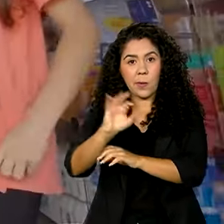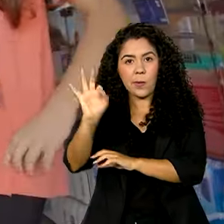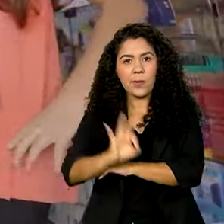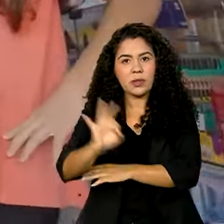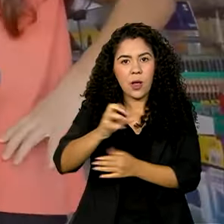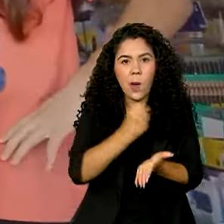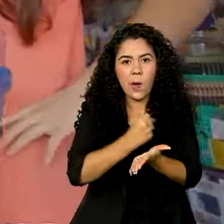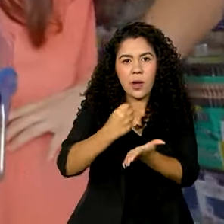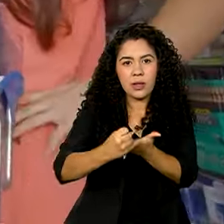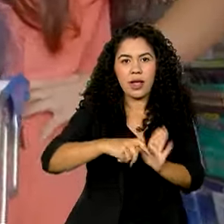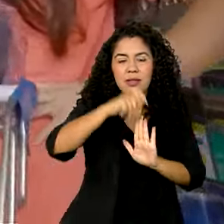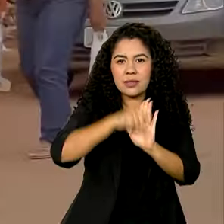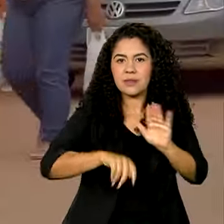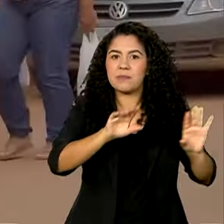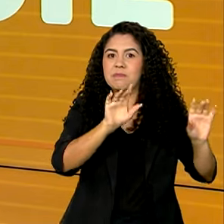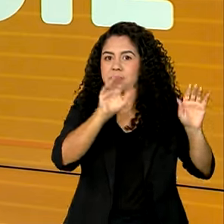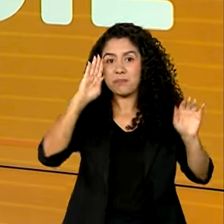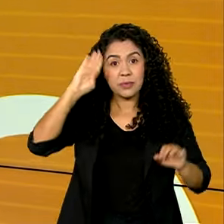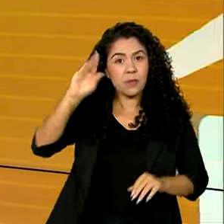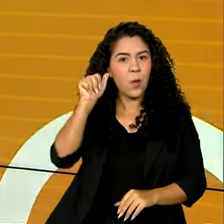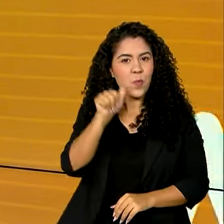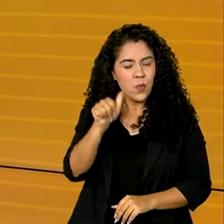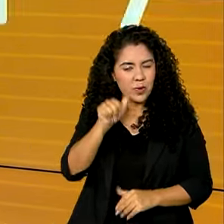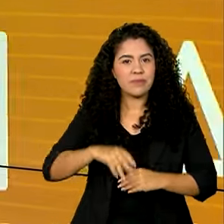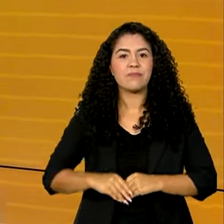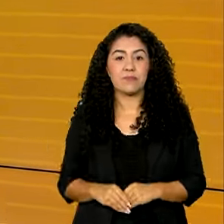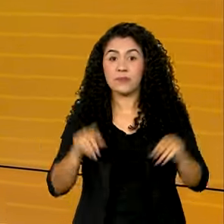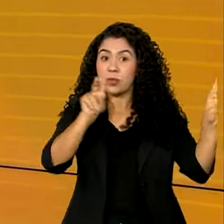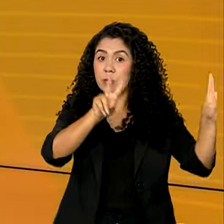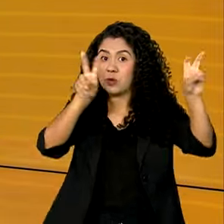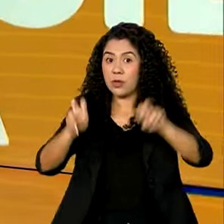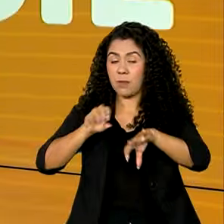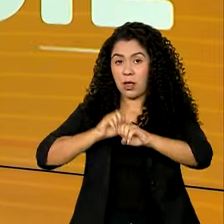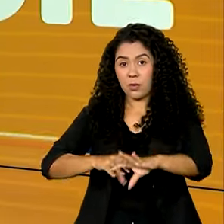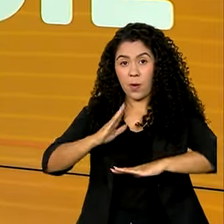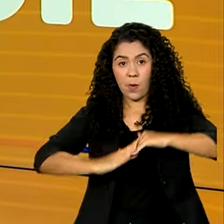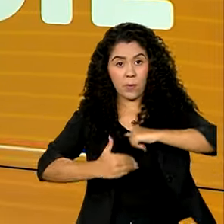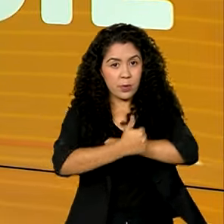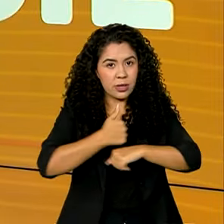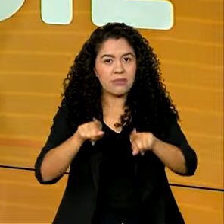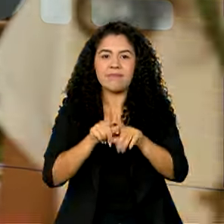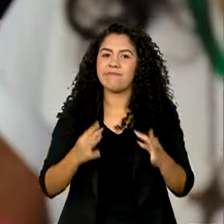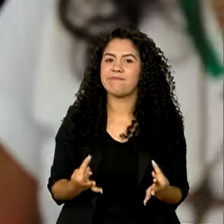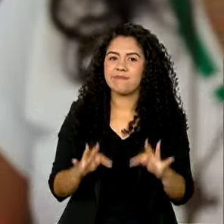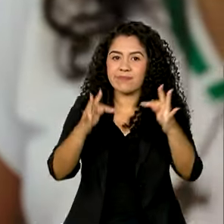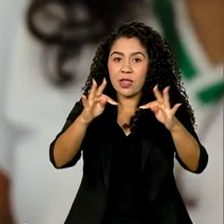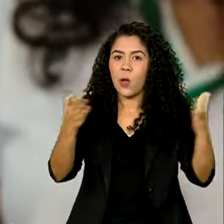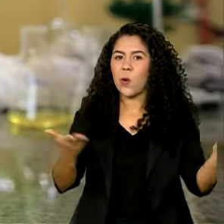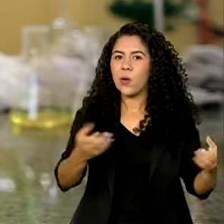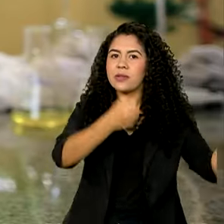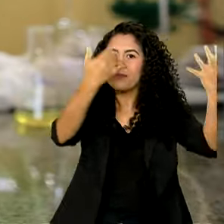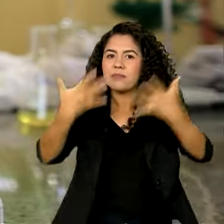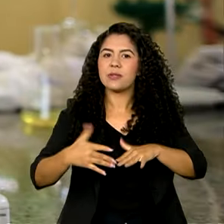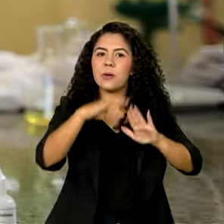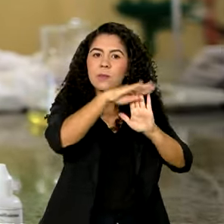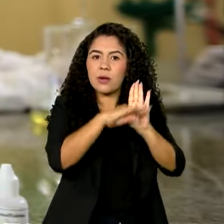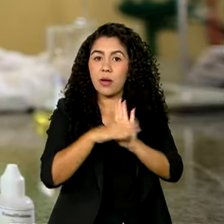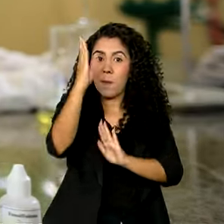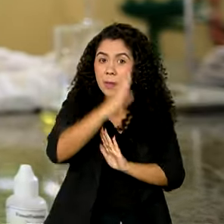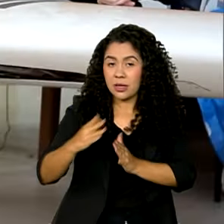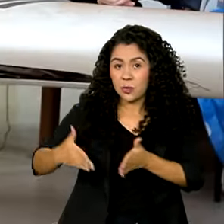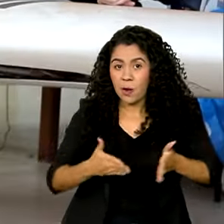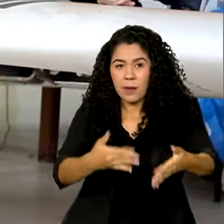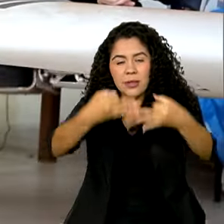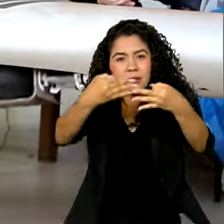assinados no programa são por mulheres. Educação profissional e tecnológica. No quadro Brasil no Rumo Certo, você vai ver